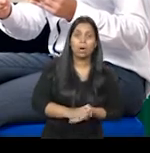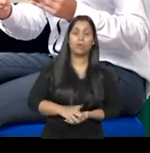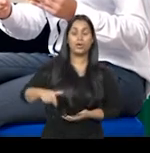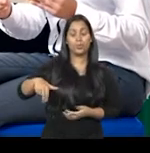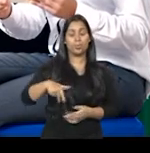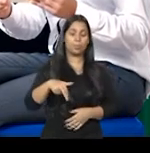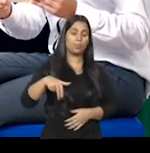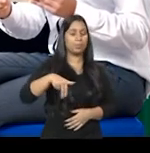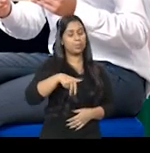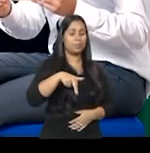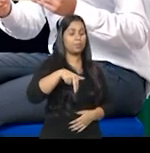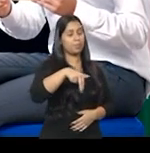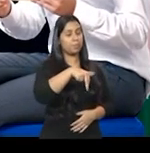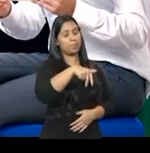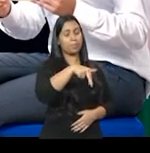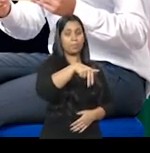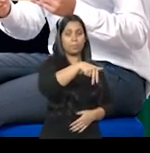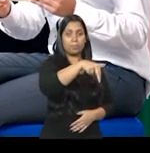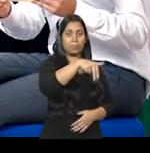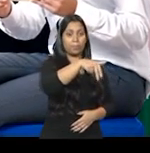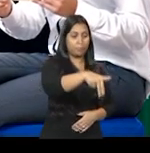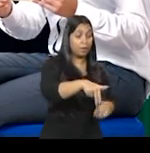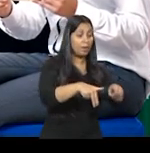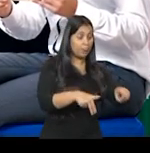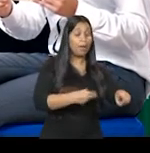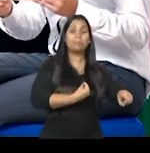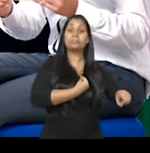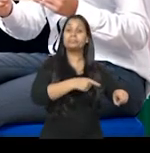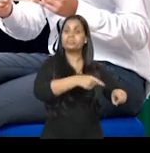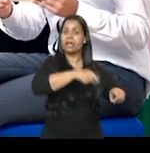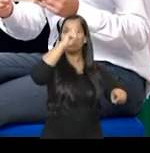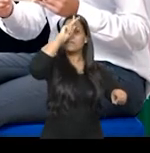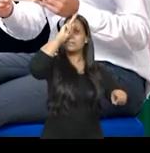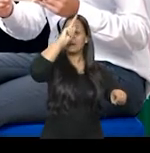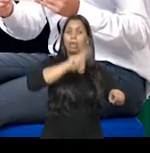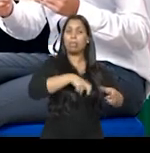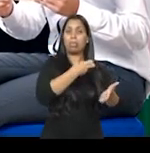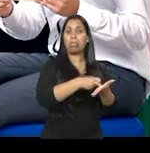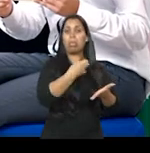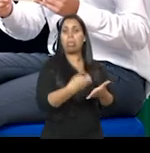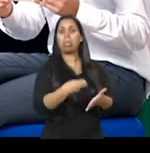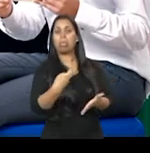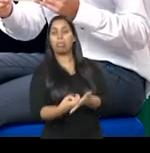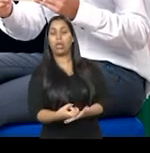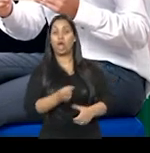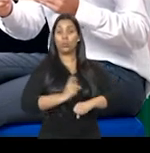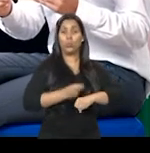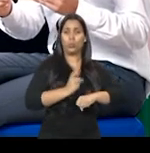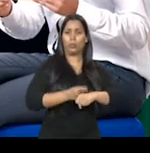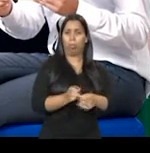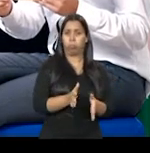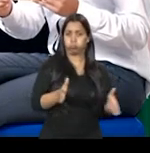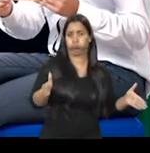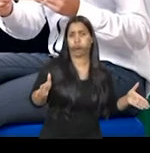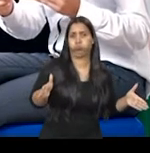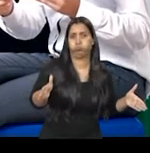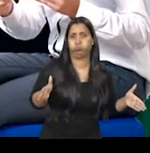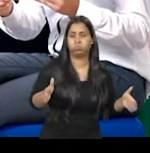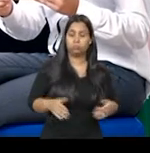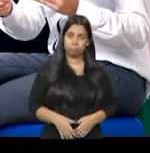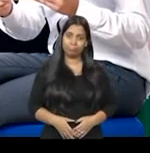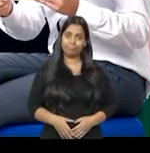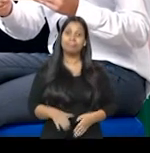Atravessei a cozinha. No chão da área, lá estavam elas, duras, grandes. Durante a